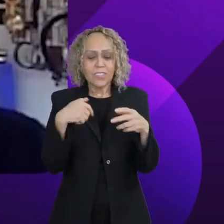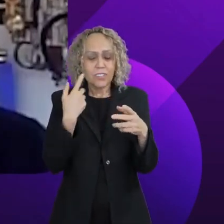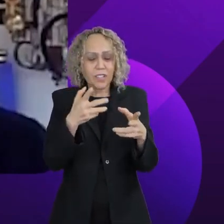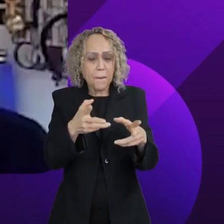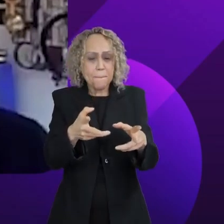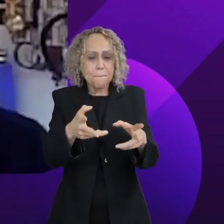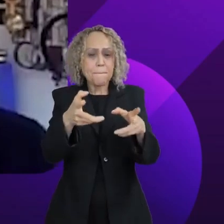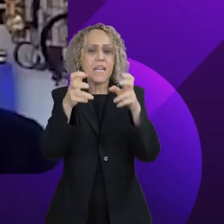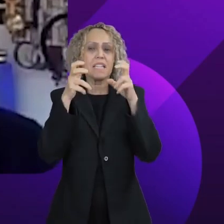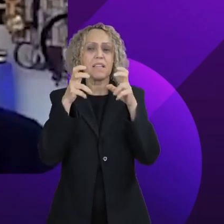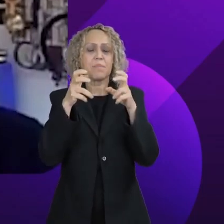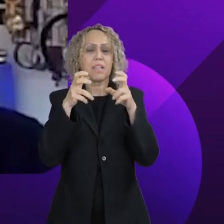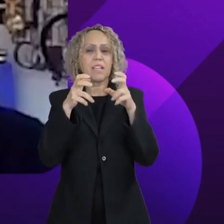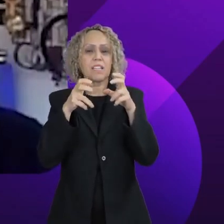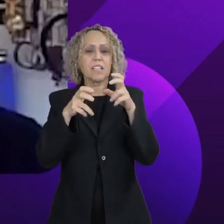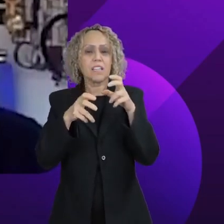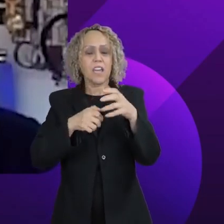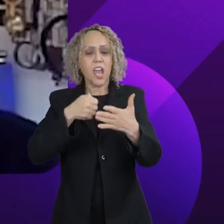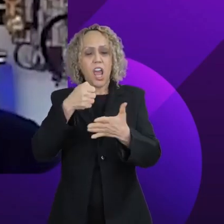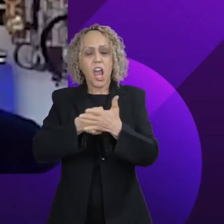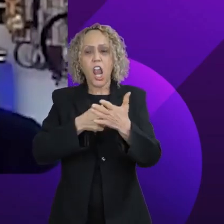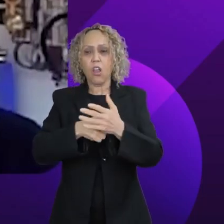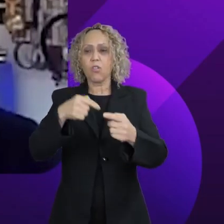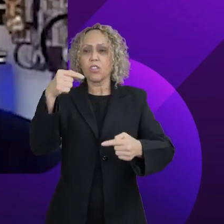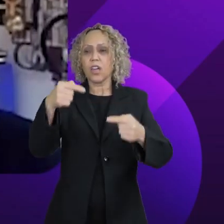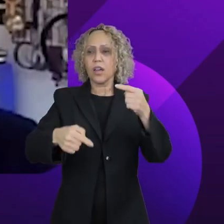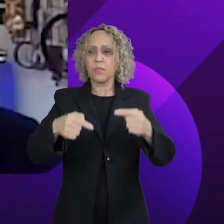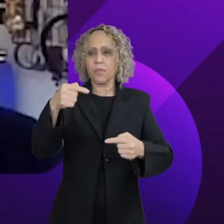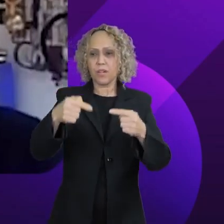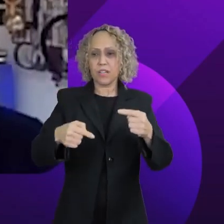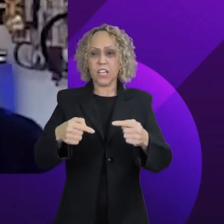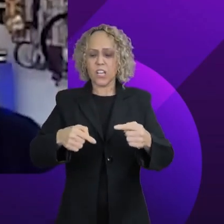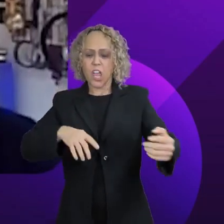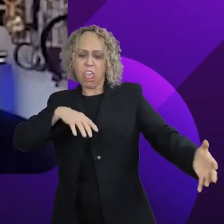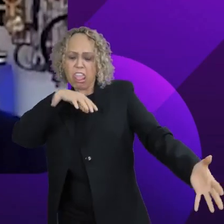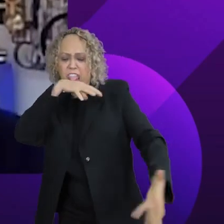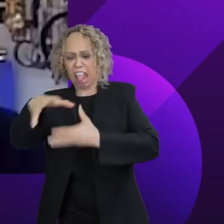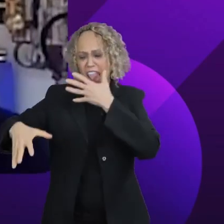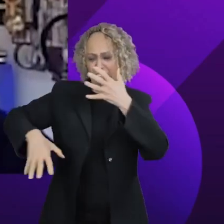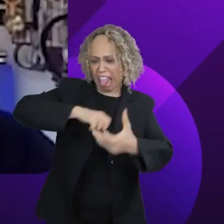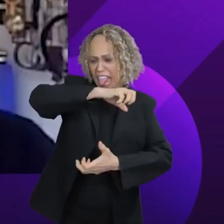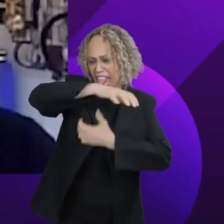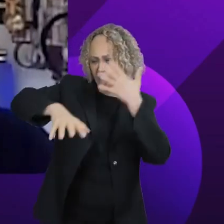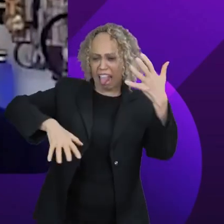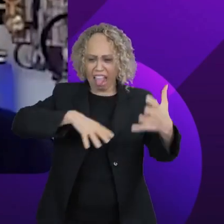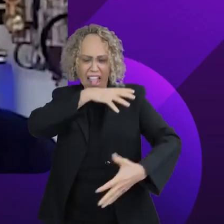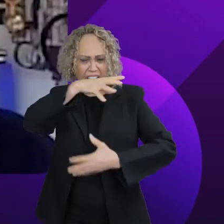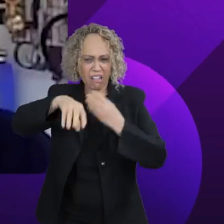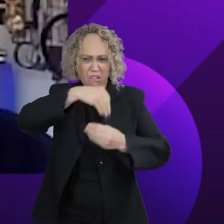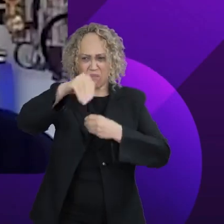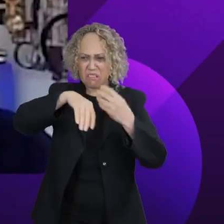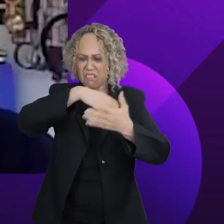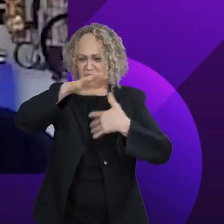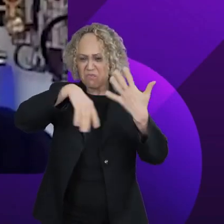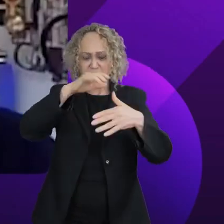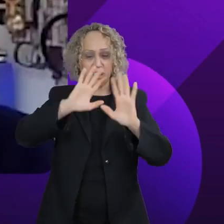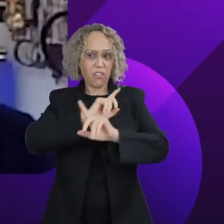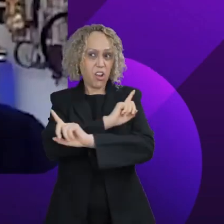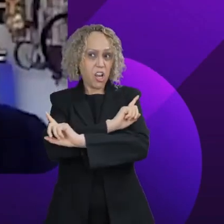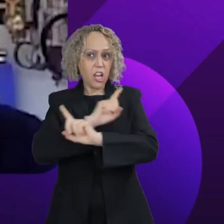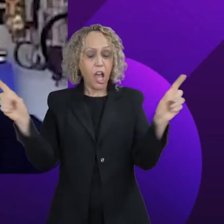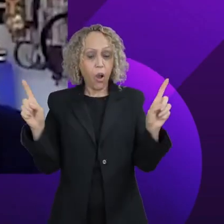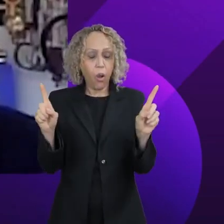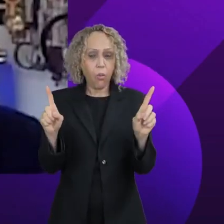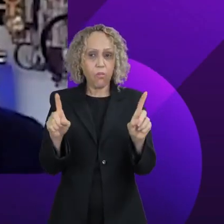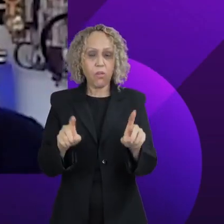a atuação política não é badernagem. A atuação política é um